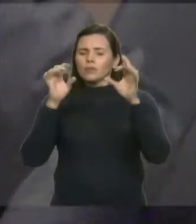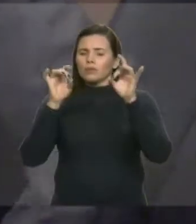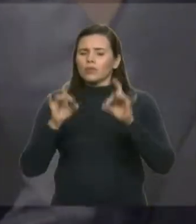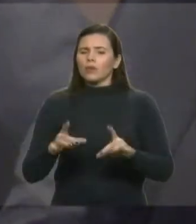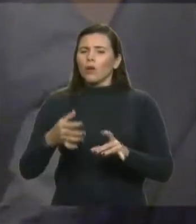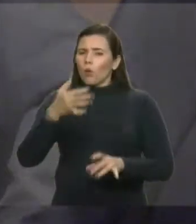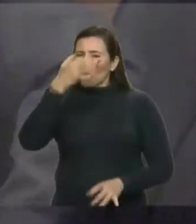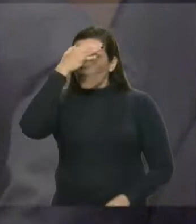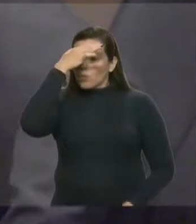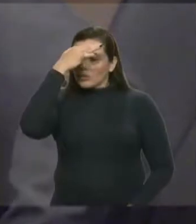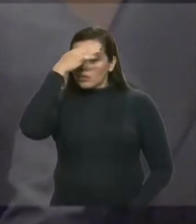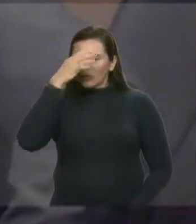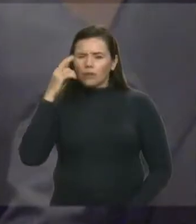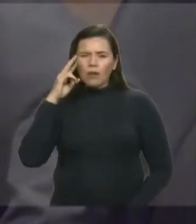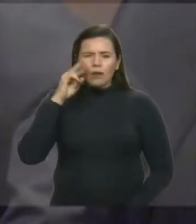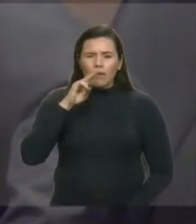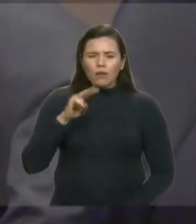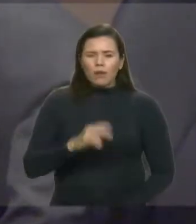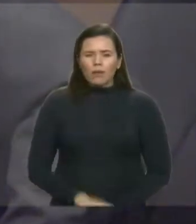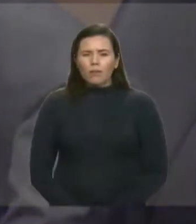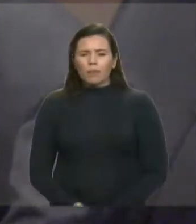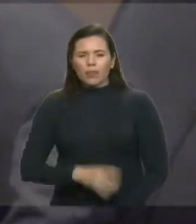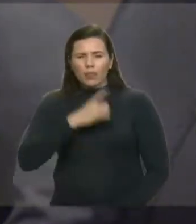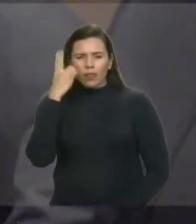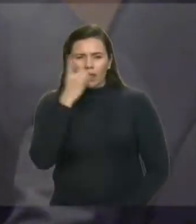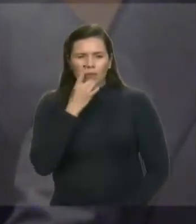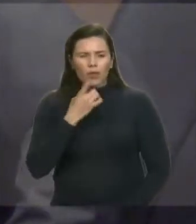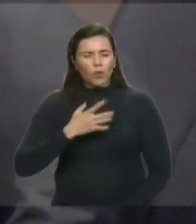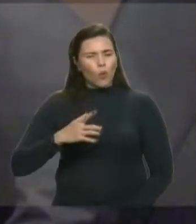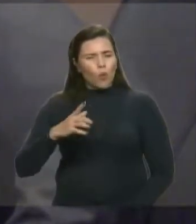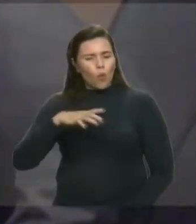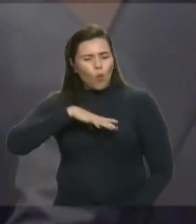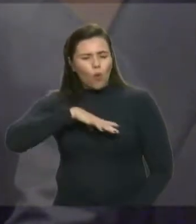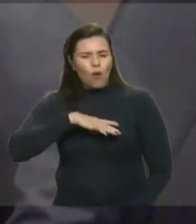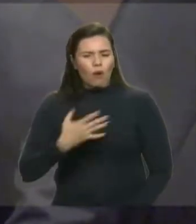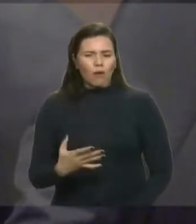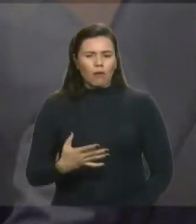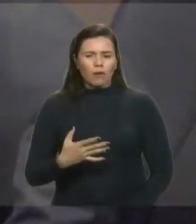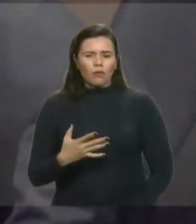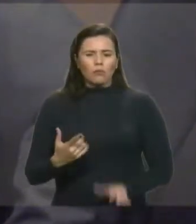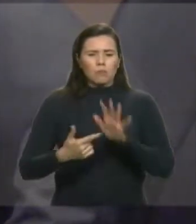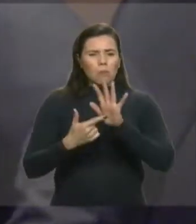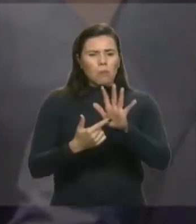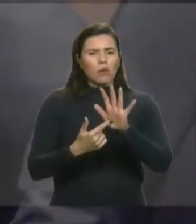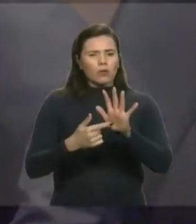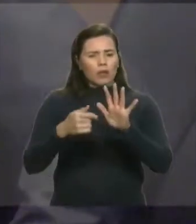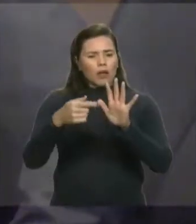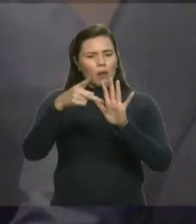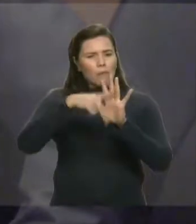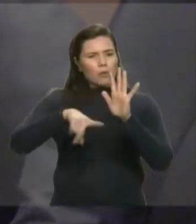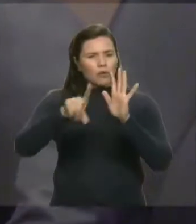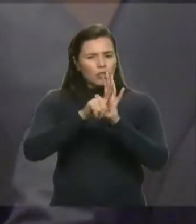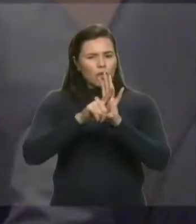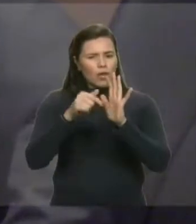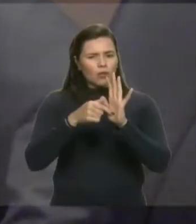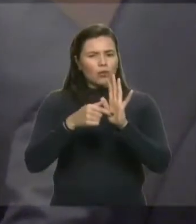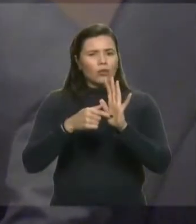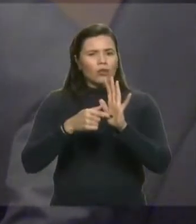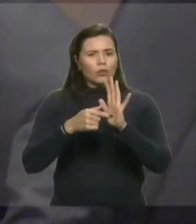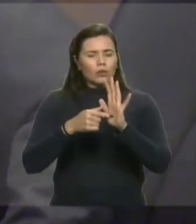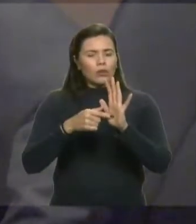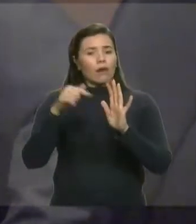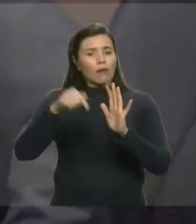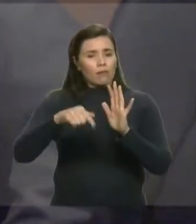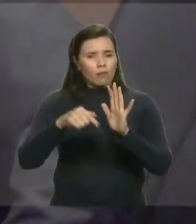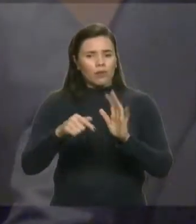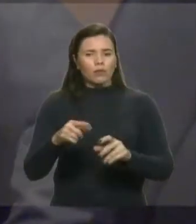algum deputado que tenha coragem de apresentar isso nesta casa, diminuir a área de